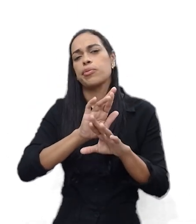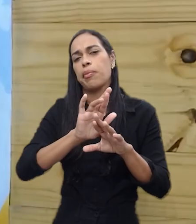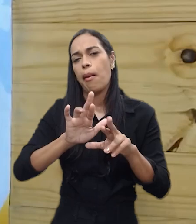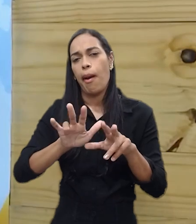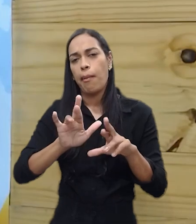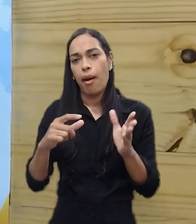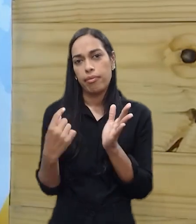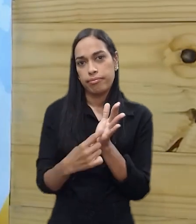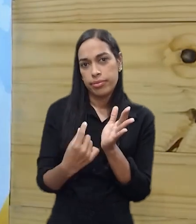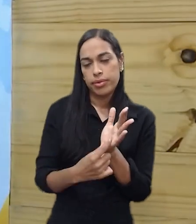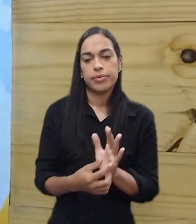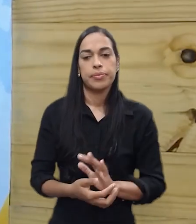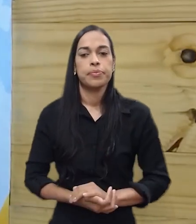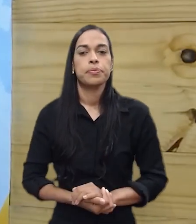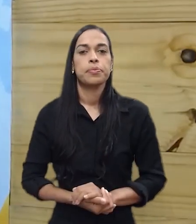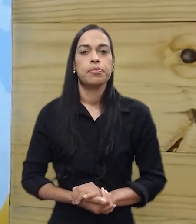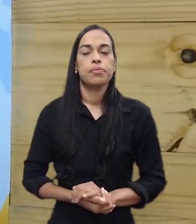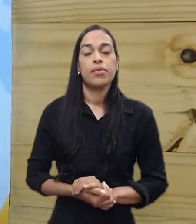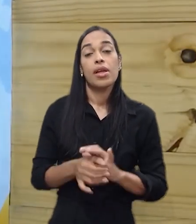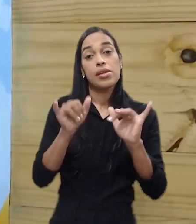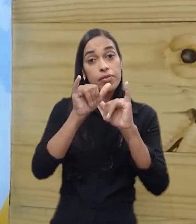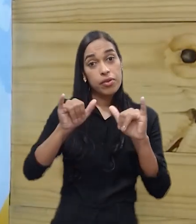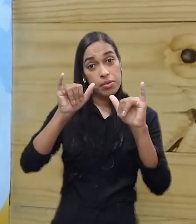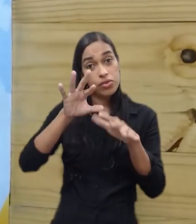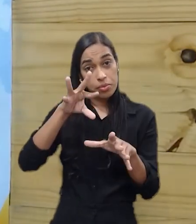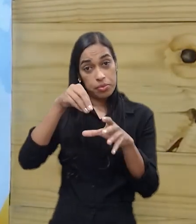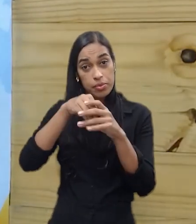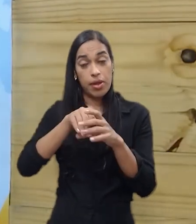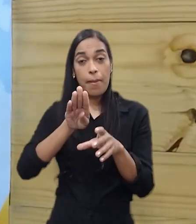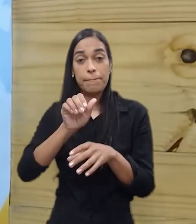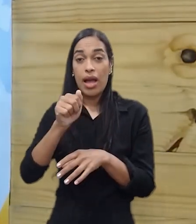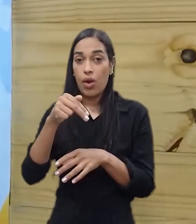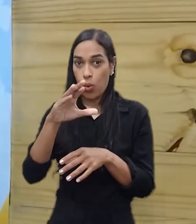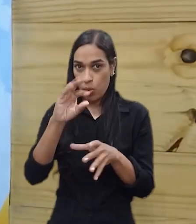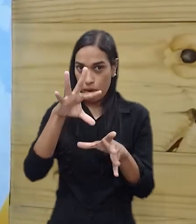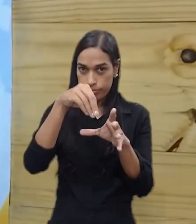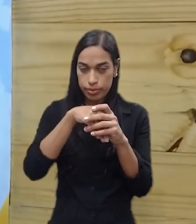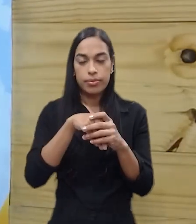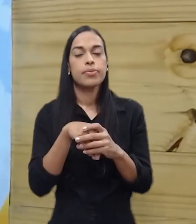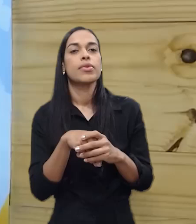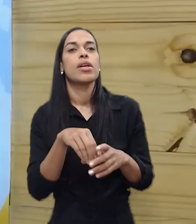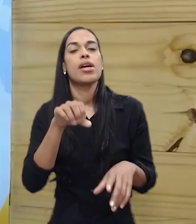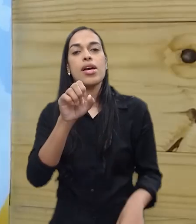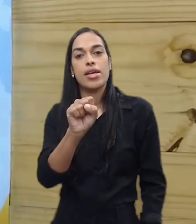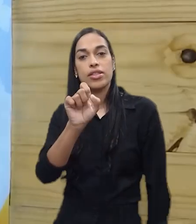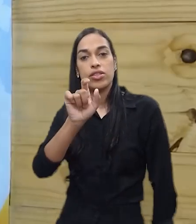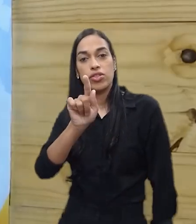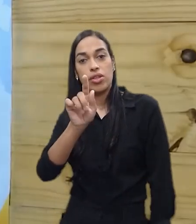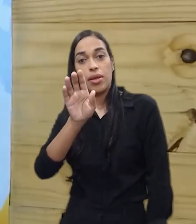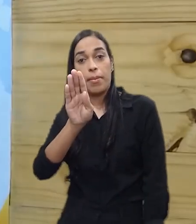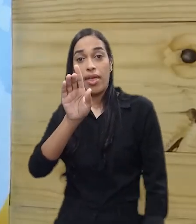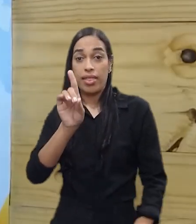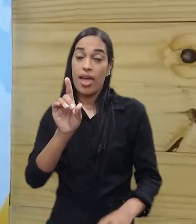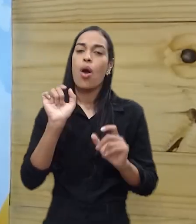aplicações. Encontramos alguns bancos de dados, os SGBDs, os sistemas gerenciadores de